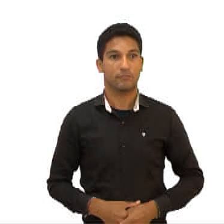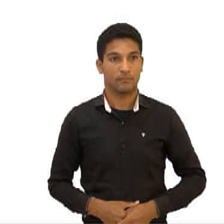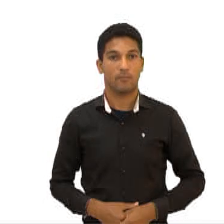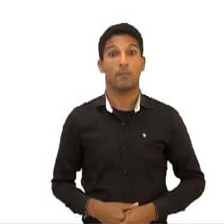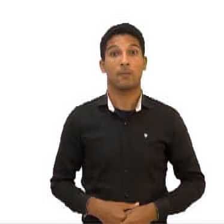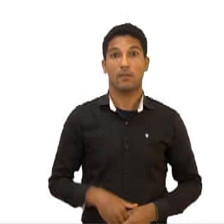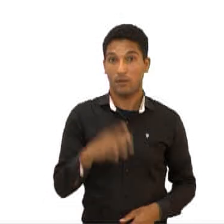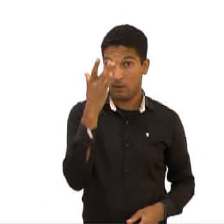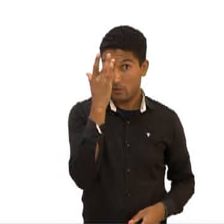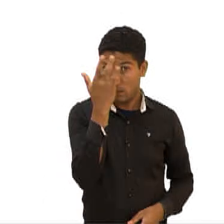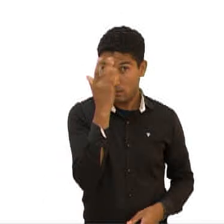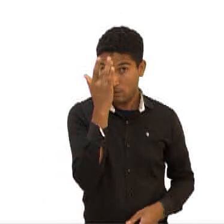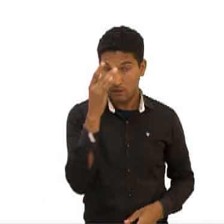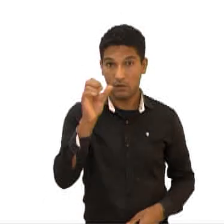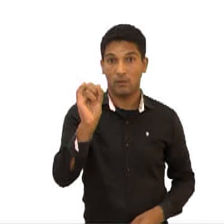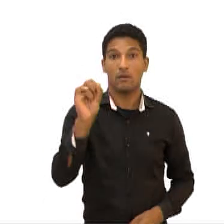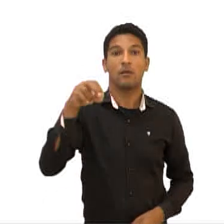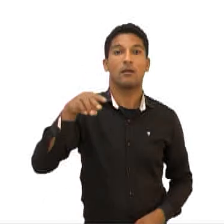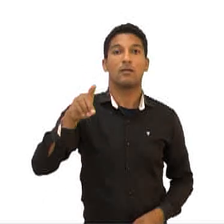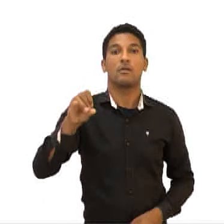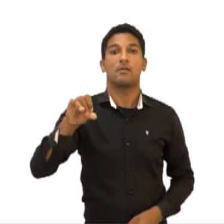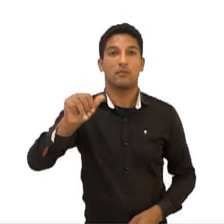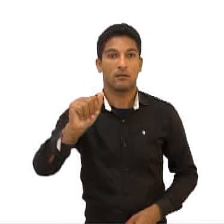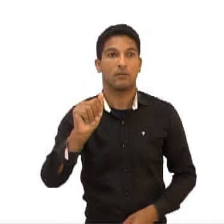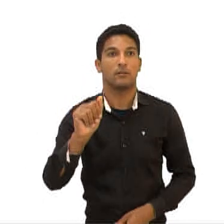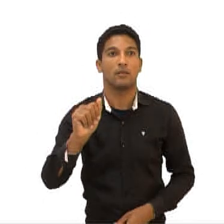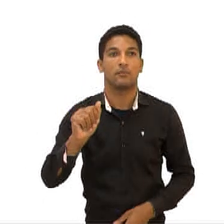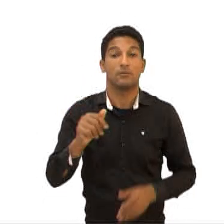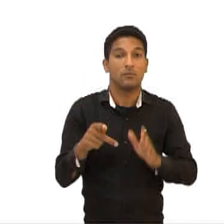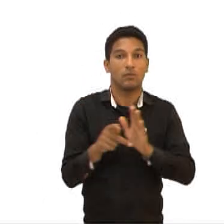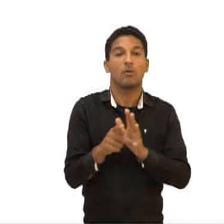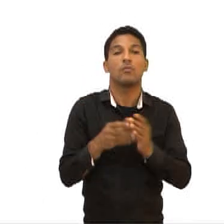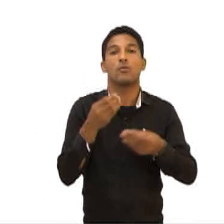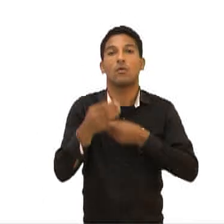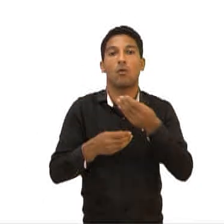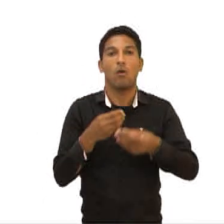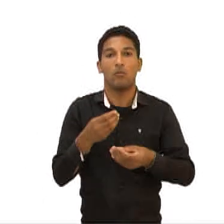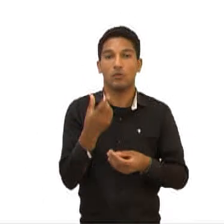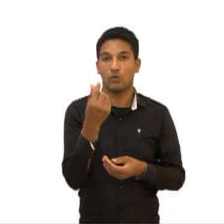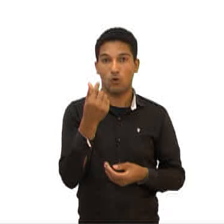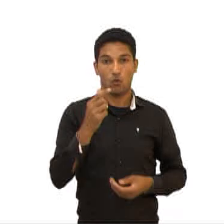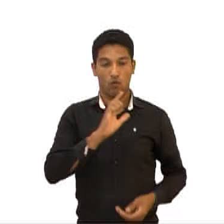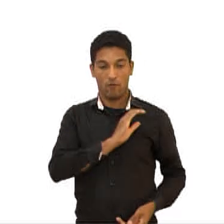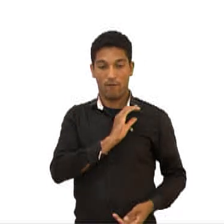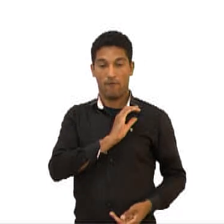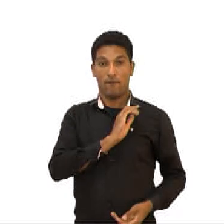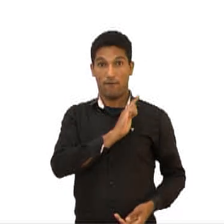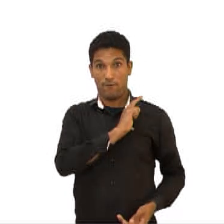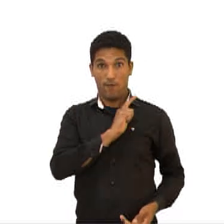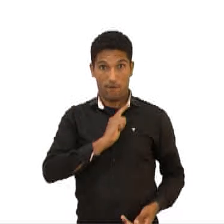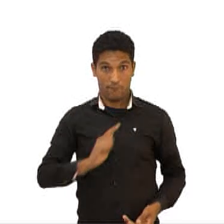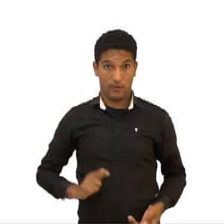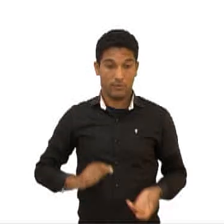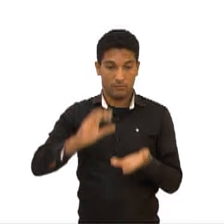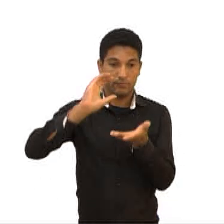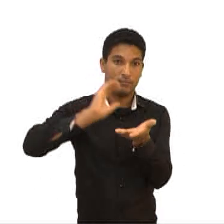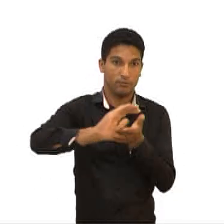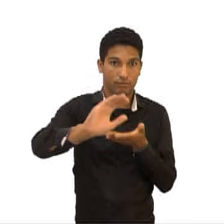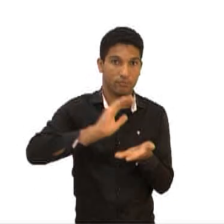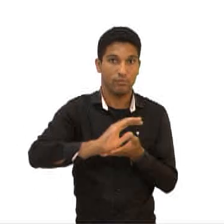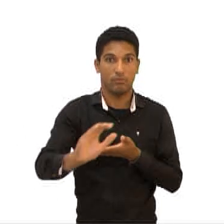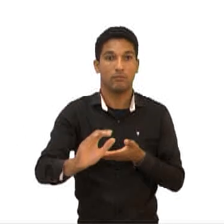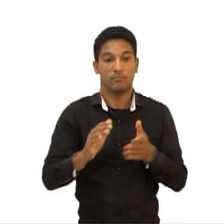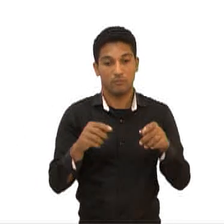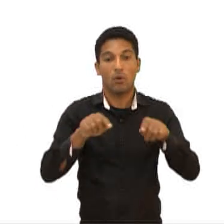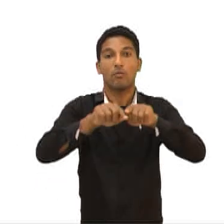Na Índia, né, os investimentos no setor agrícola, mesmo depois da Revolução Verde, né, que foi uma revolução